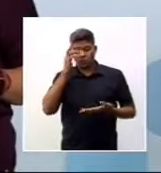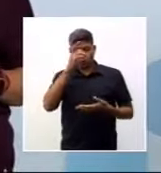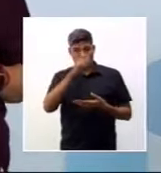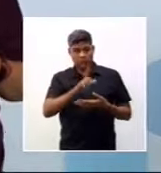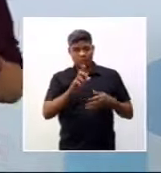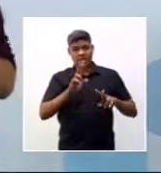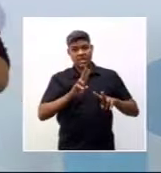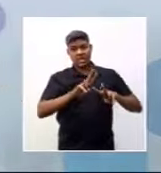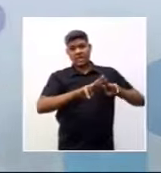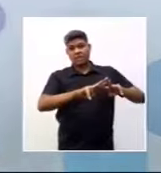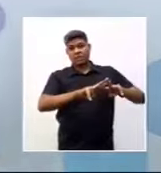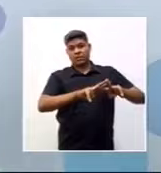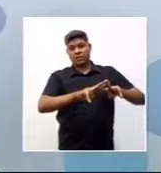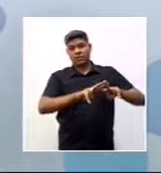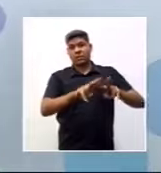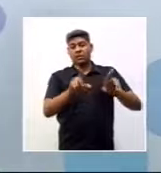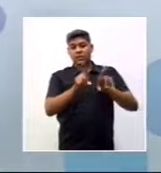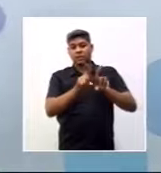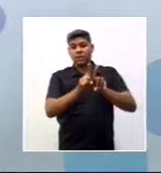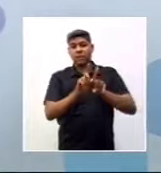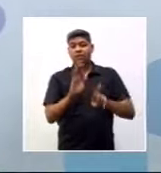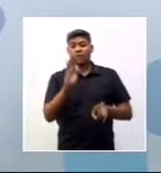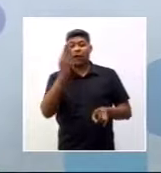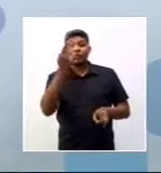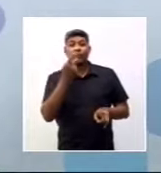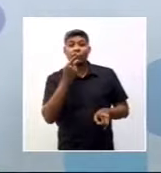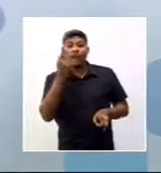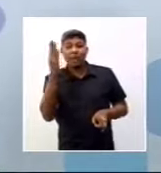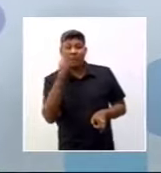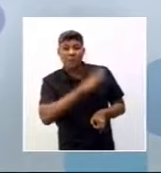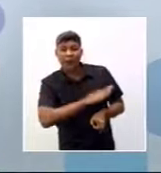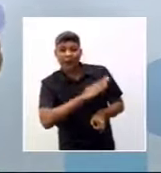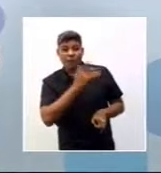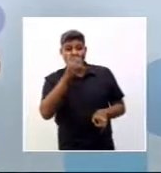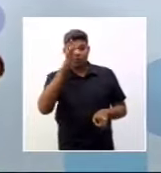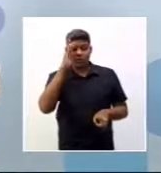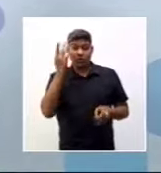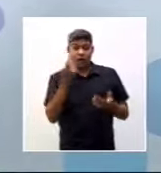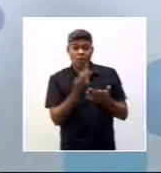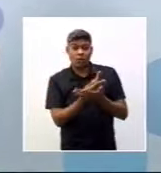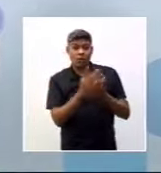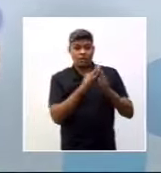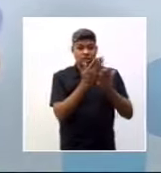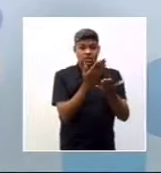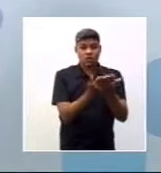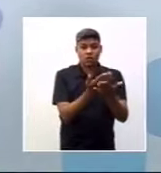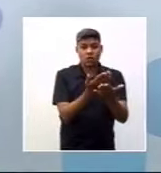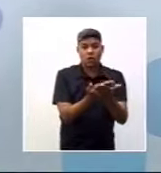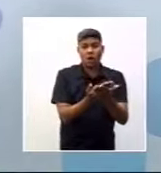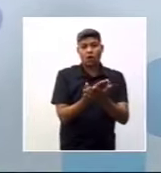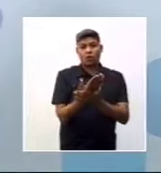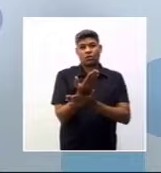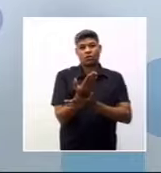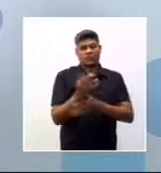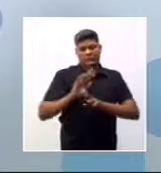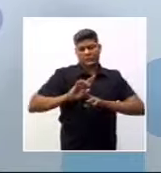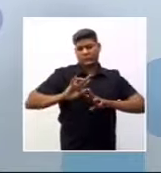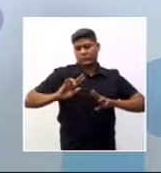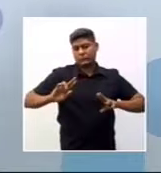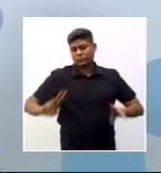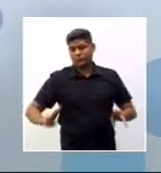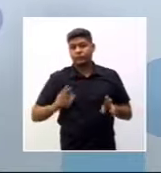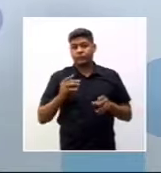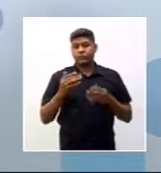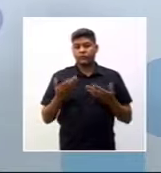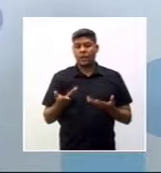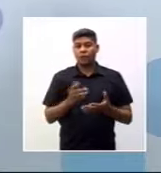como prática num crime tá o inclusive perfis falsos que falem mal de outras pessoas como acontece na escola com e dizem coisas do tipo